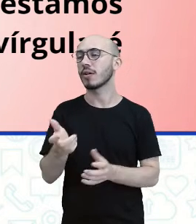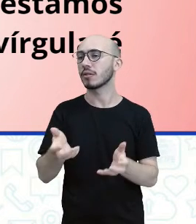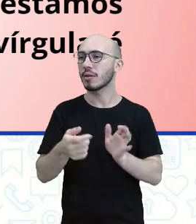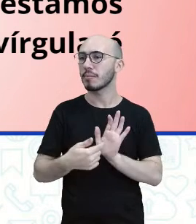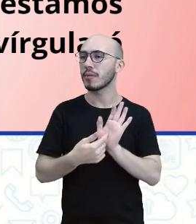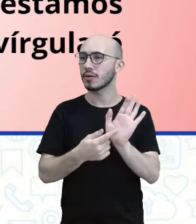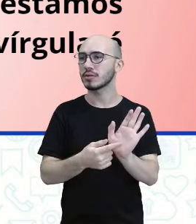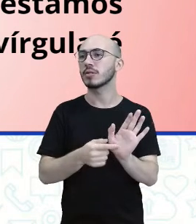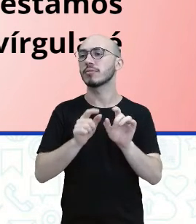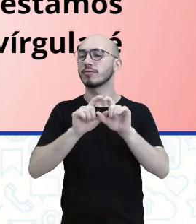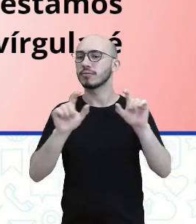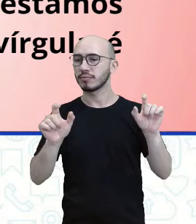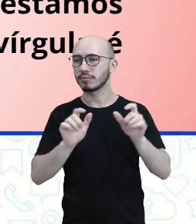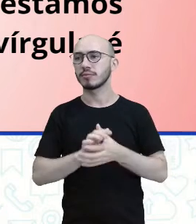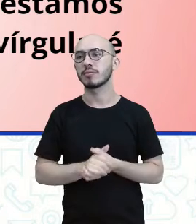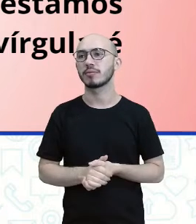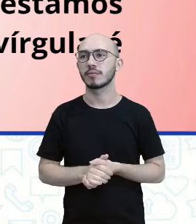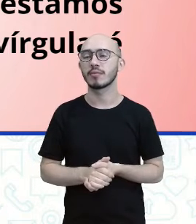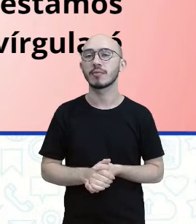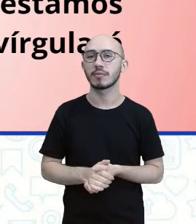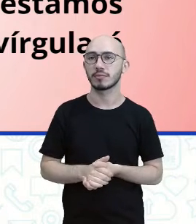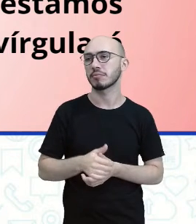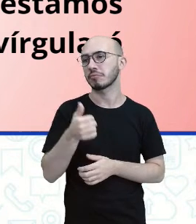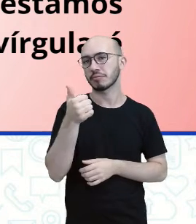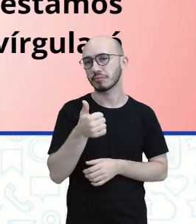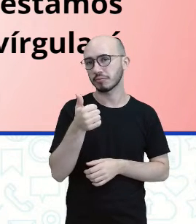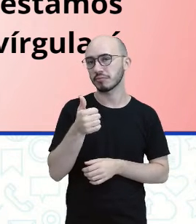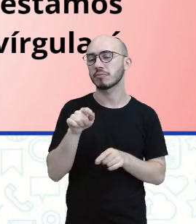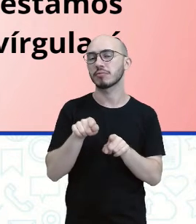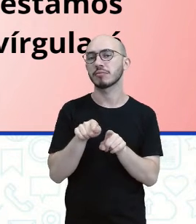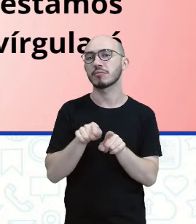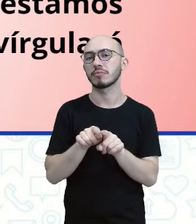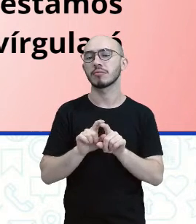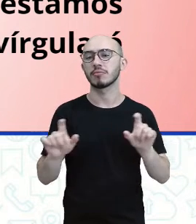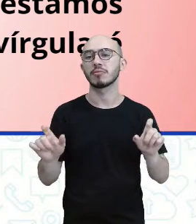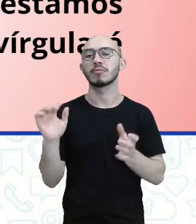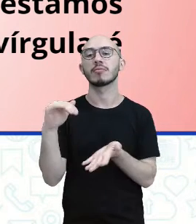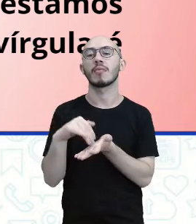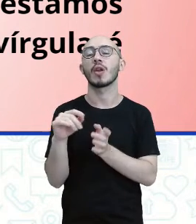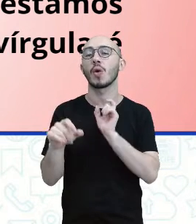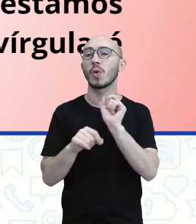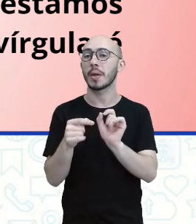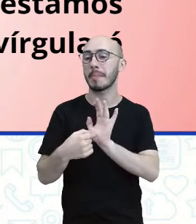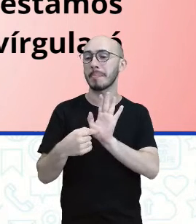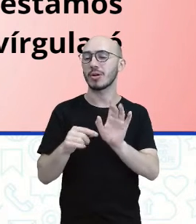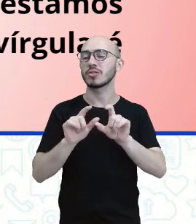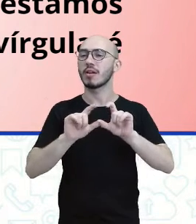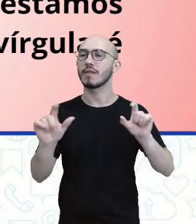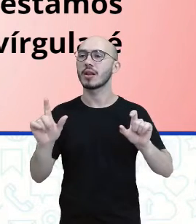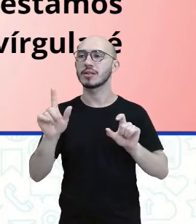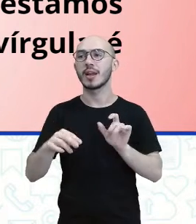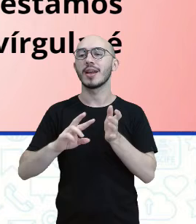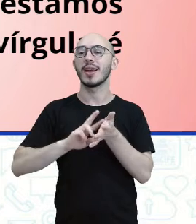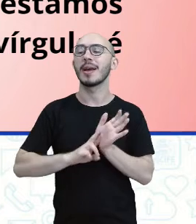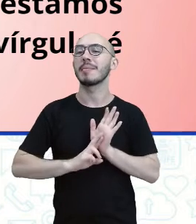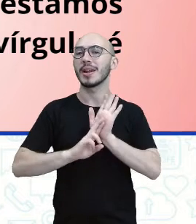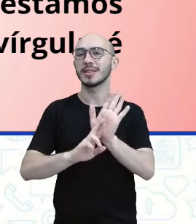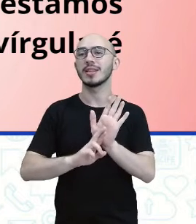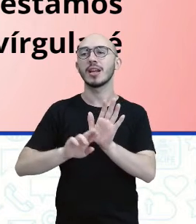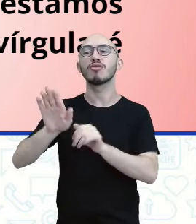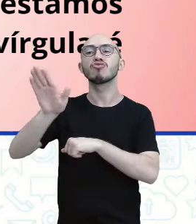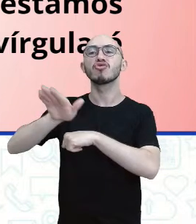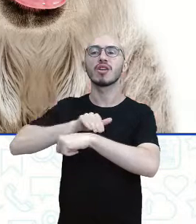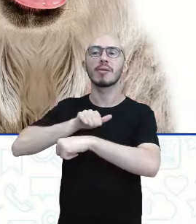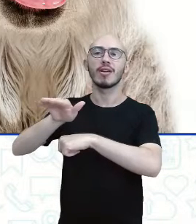mensagem ora proferida. No primeiro e últimos exemplos, temos que a enunciação representa um chamamento,